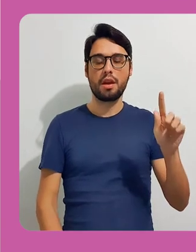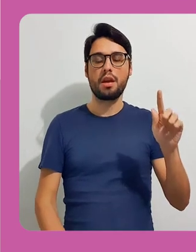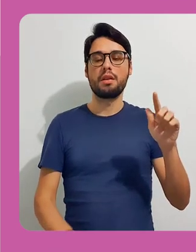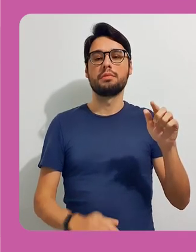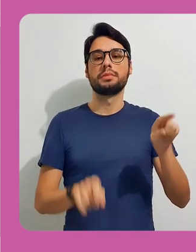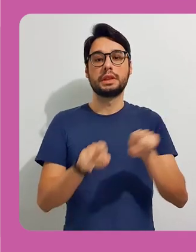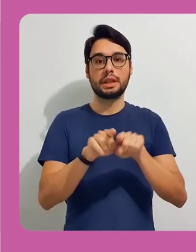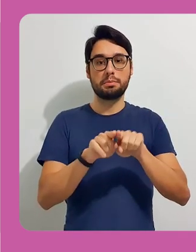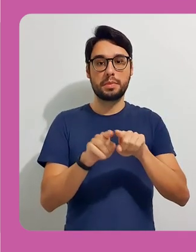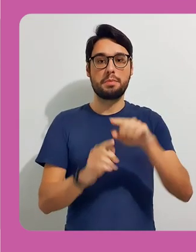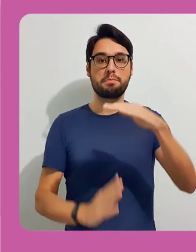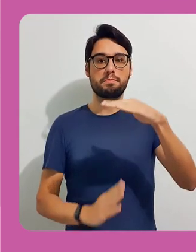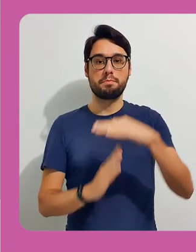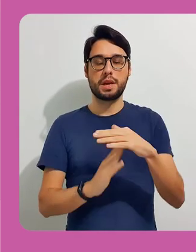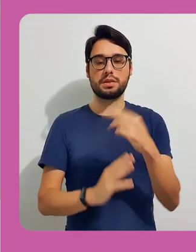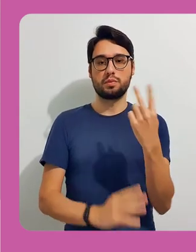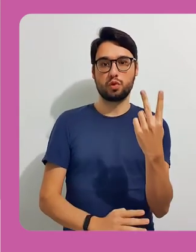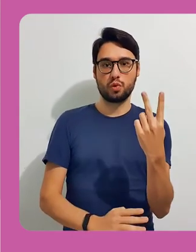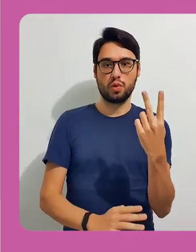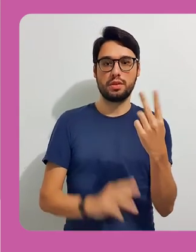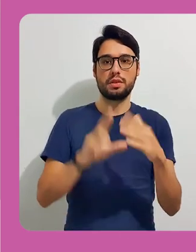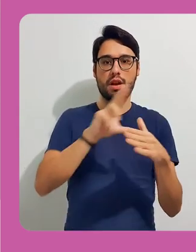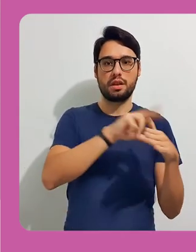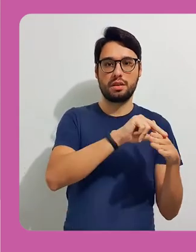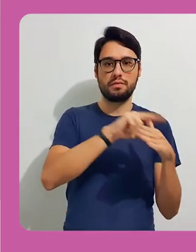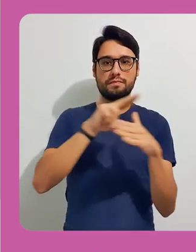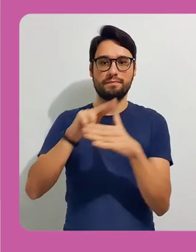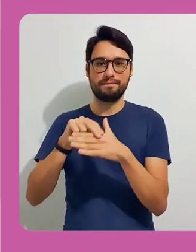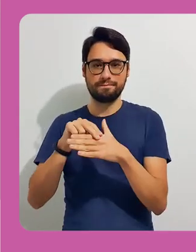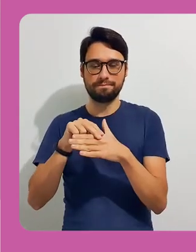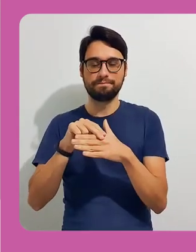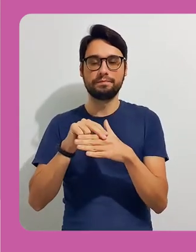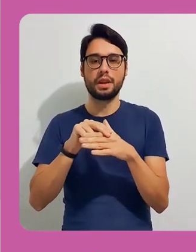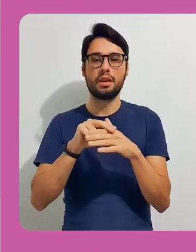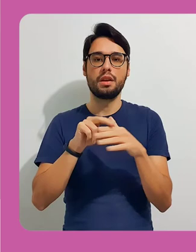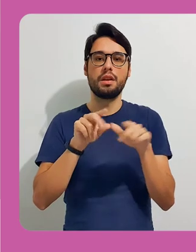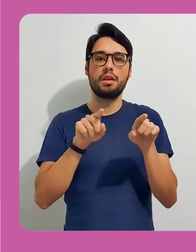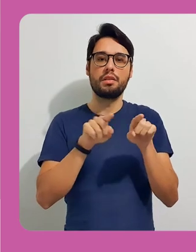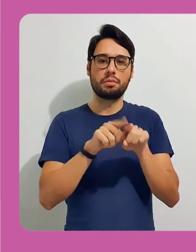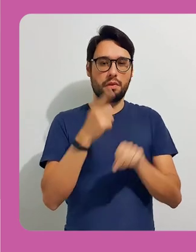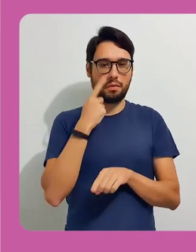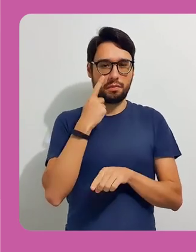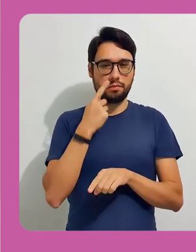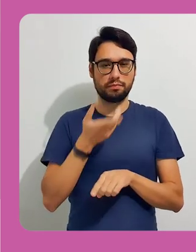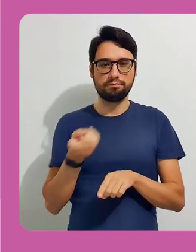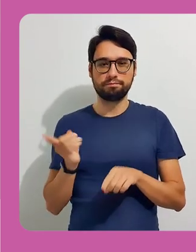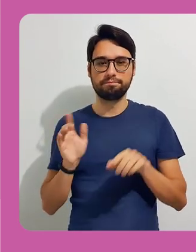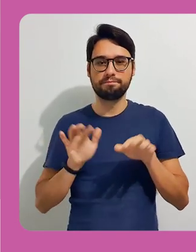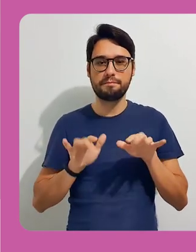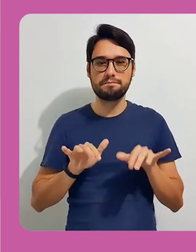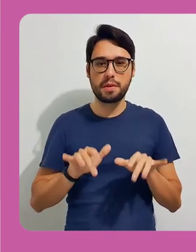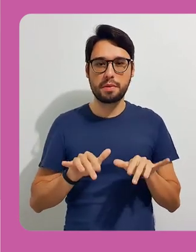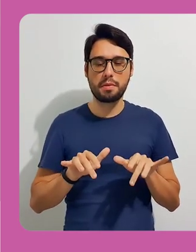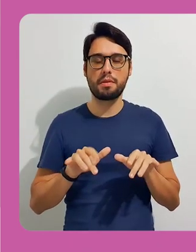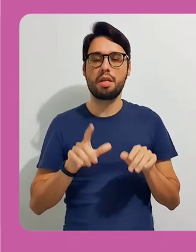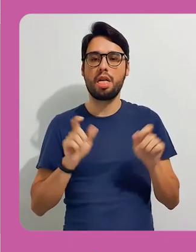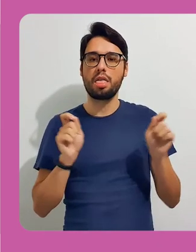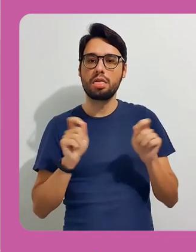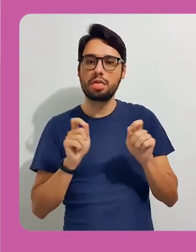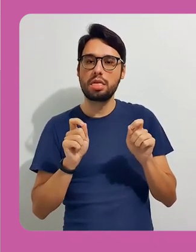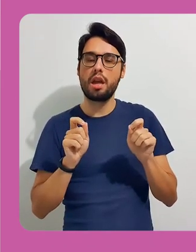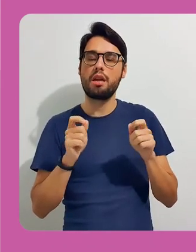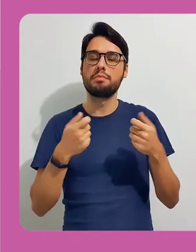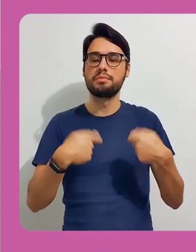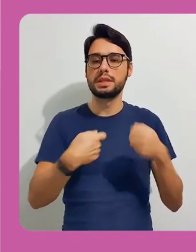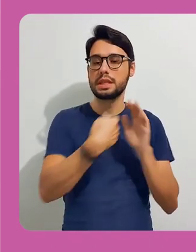o futebol é isso pessoal é que cês podem ver que é que aparece arquivo 100 megas e máximo dois arquivos como a